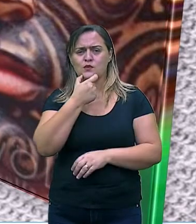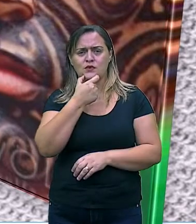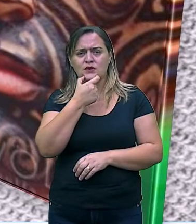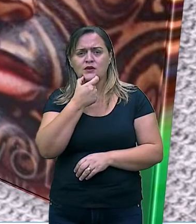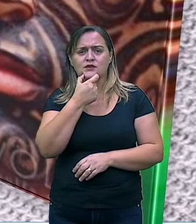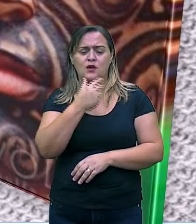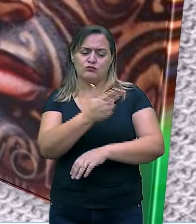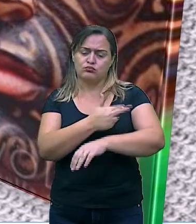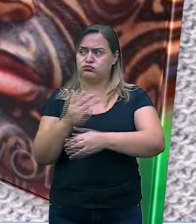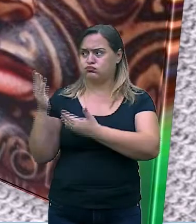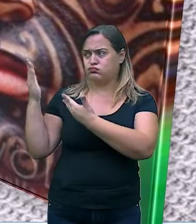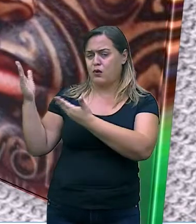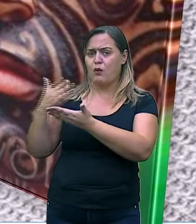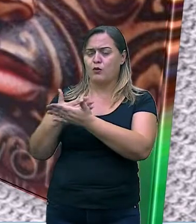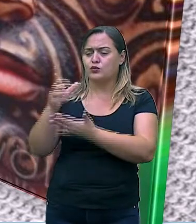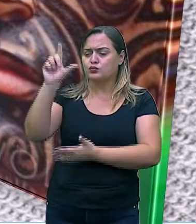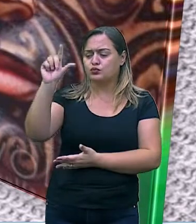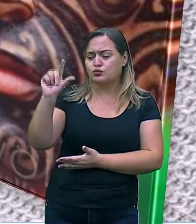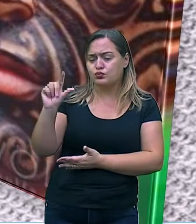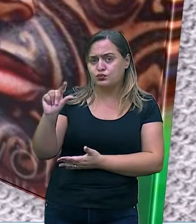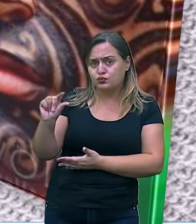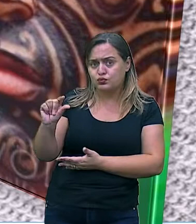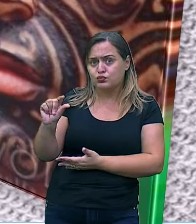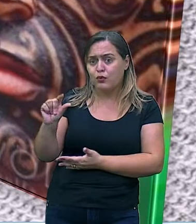e chegou até a ser proibida.